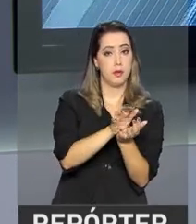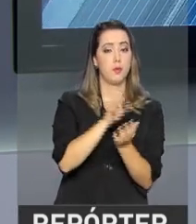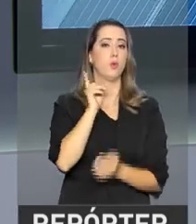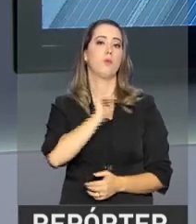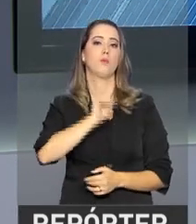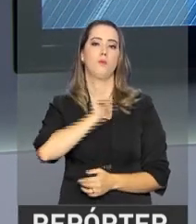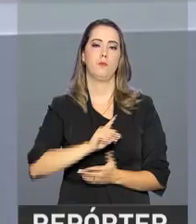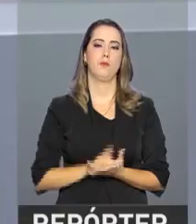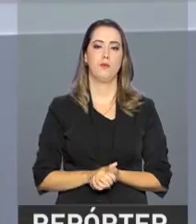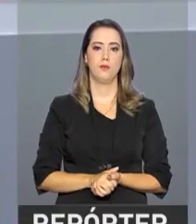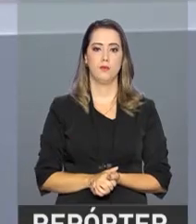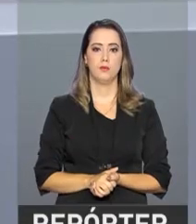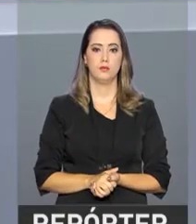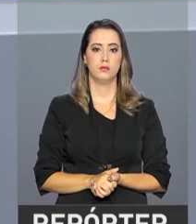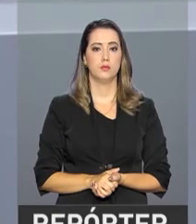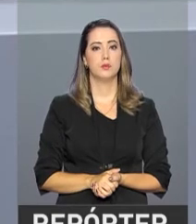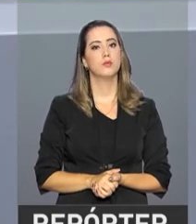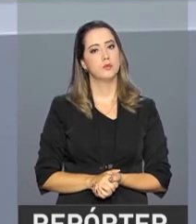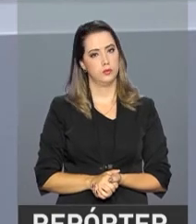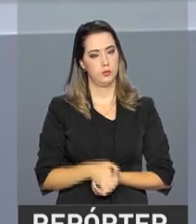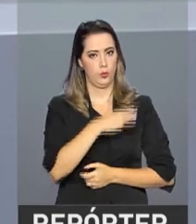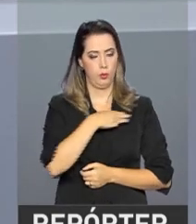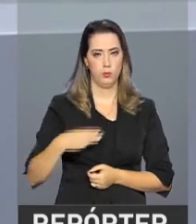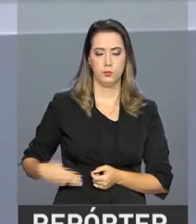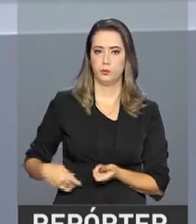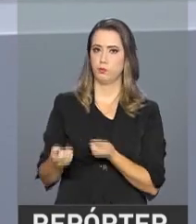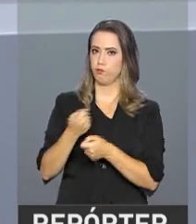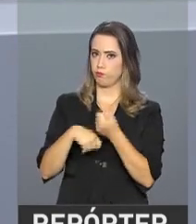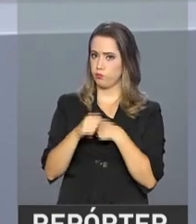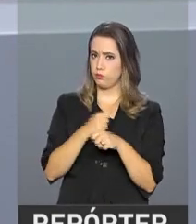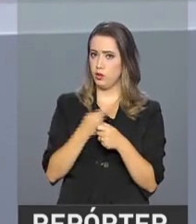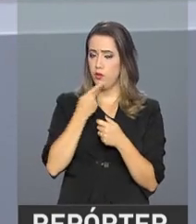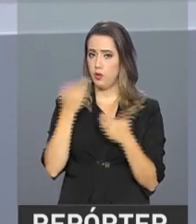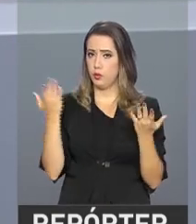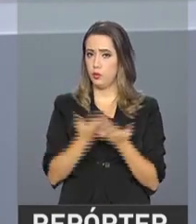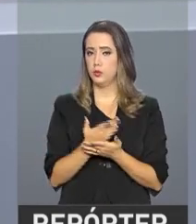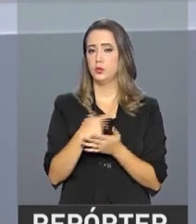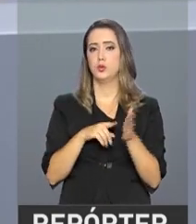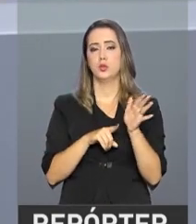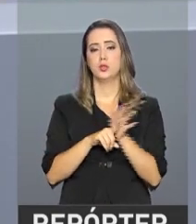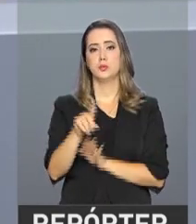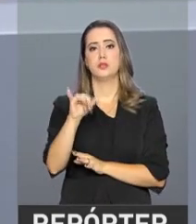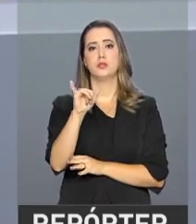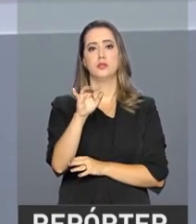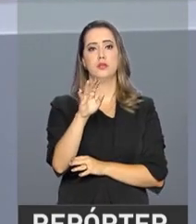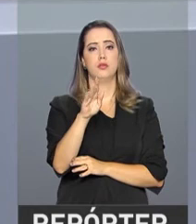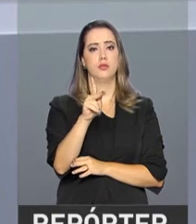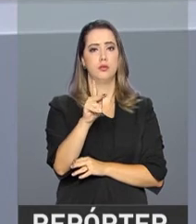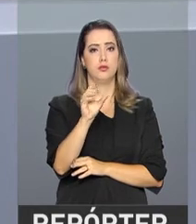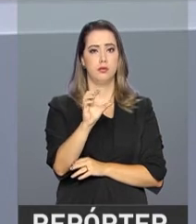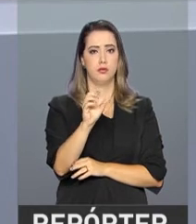minas gerais o ministro da fazenda henrique meirelles comentou hoje o resultado do ipca-15 ficou em